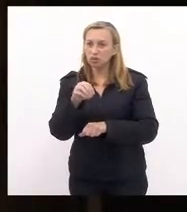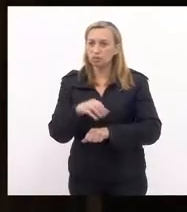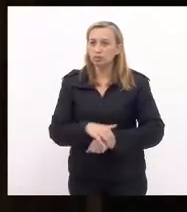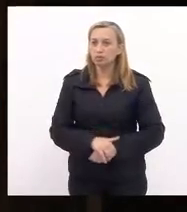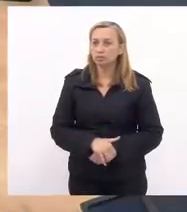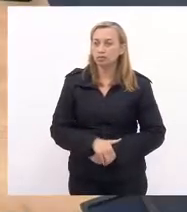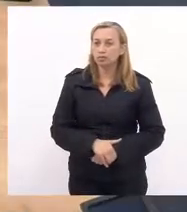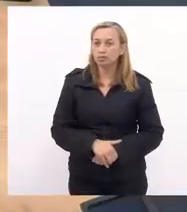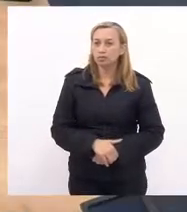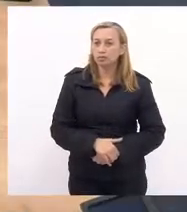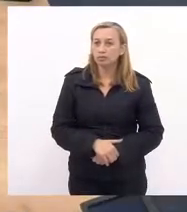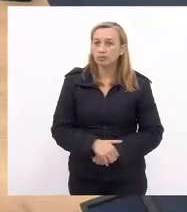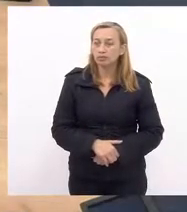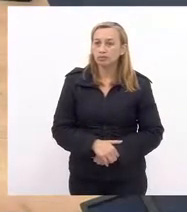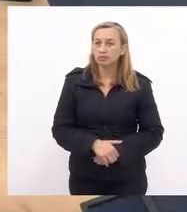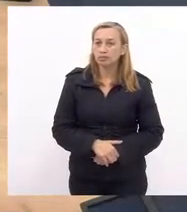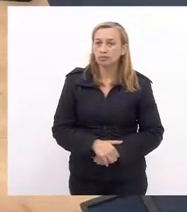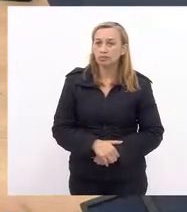Bardino.